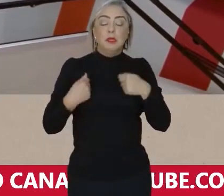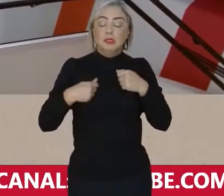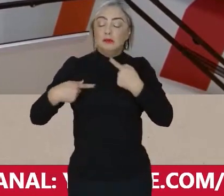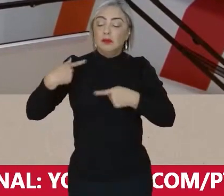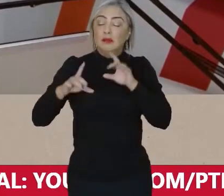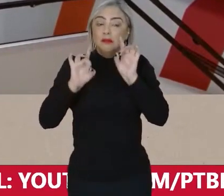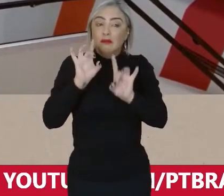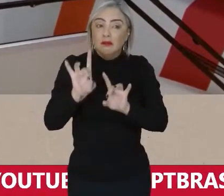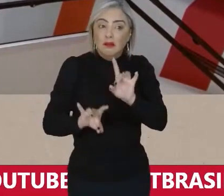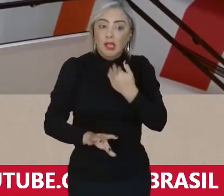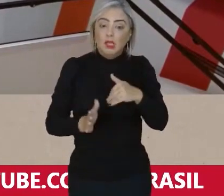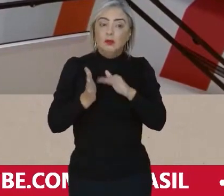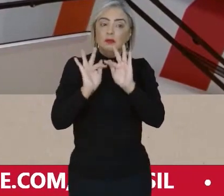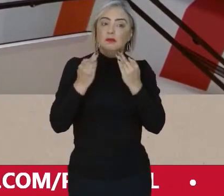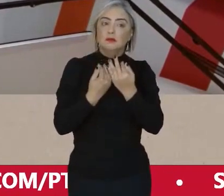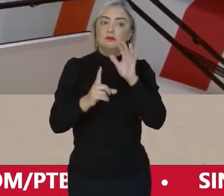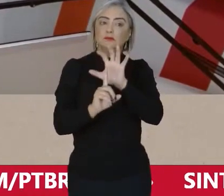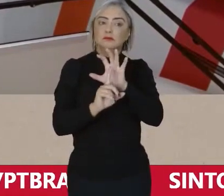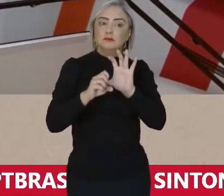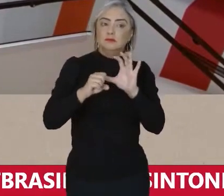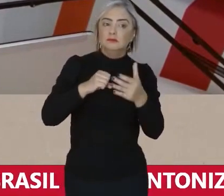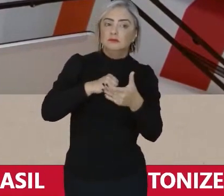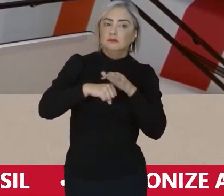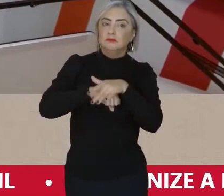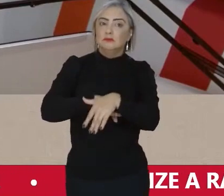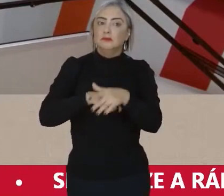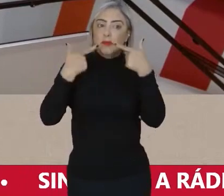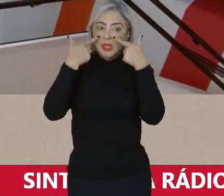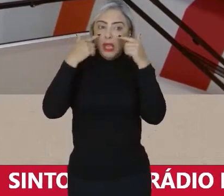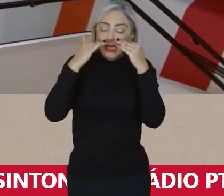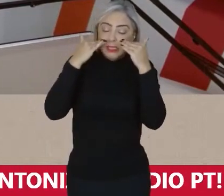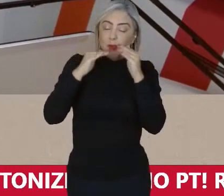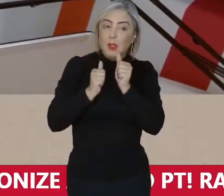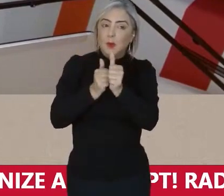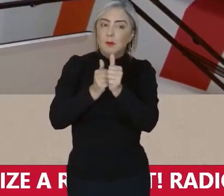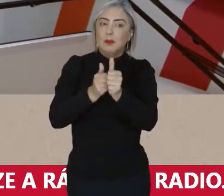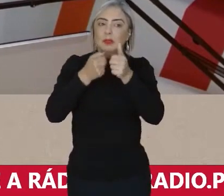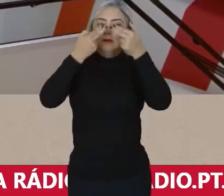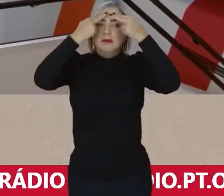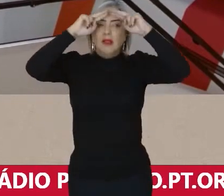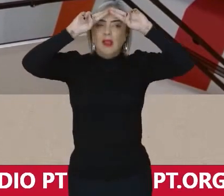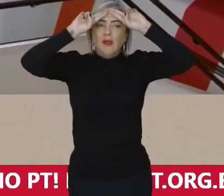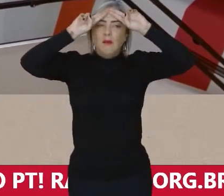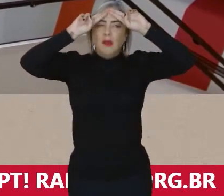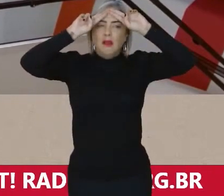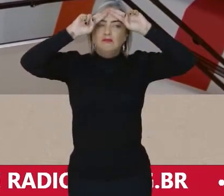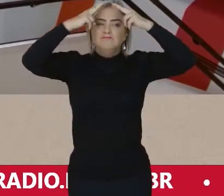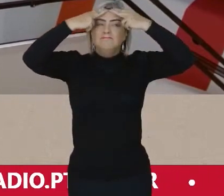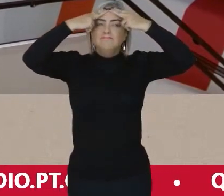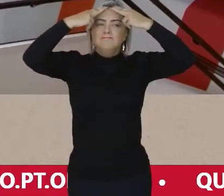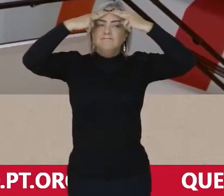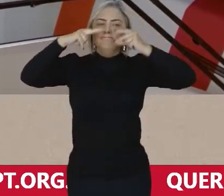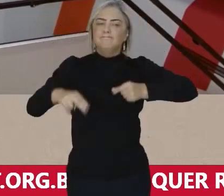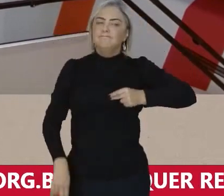pública especial e todas as famílias atingidas pela pandemia, atenção, acompanhamento direto. Realmente, o trauma vai ficar aí, né,